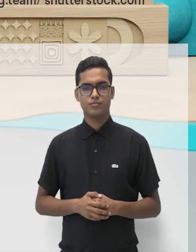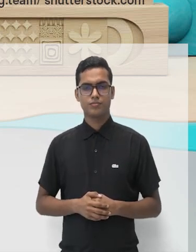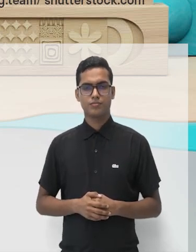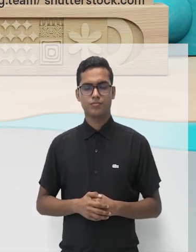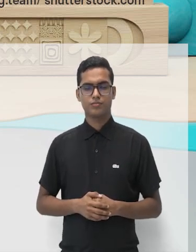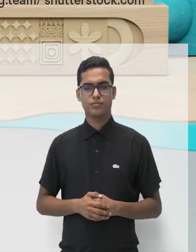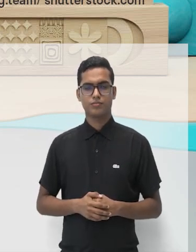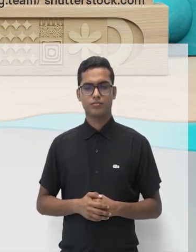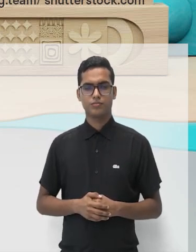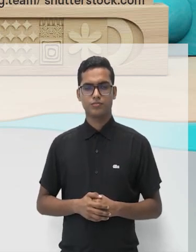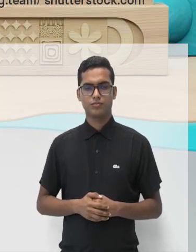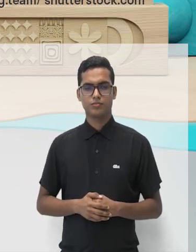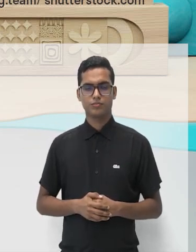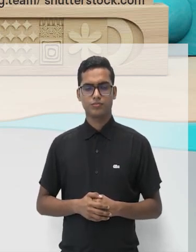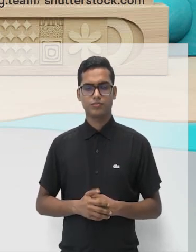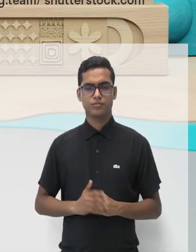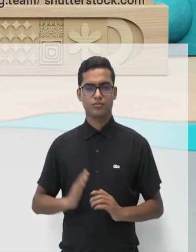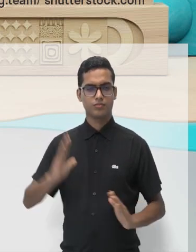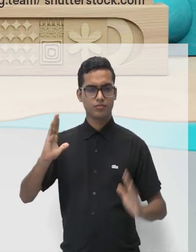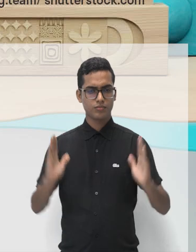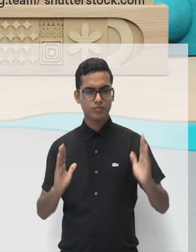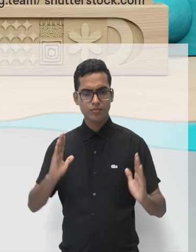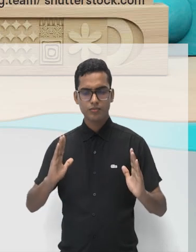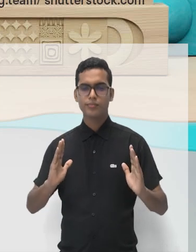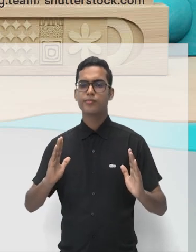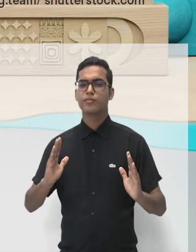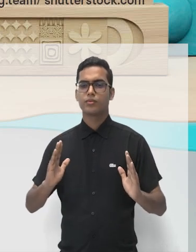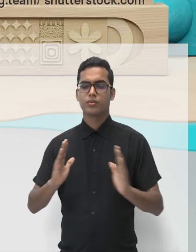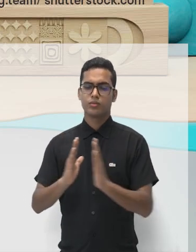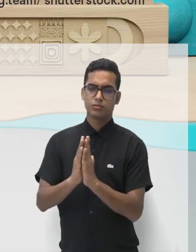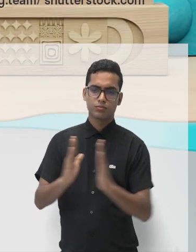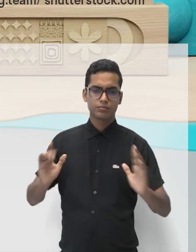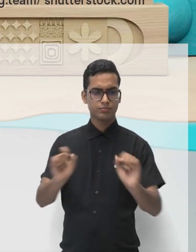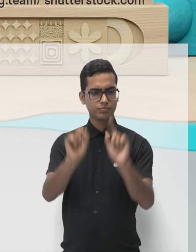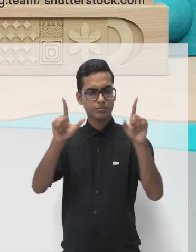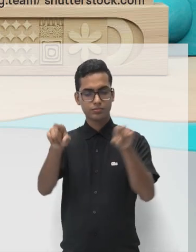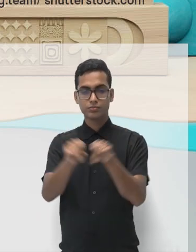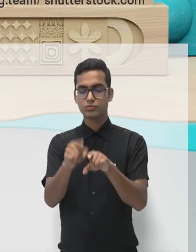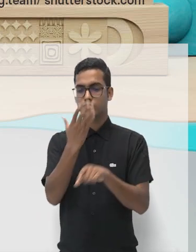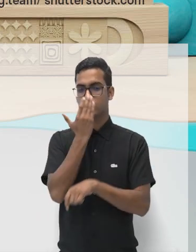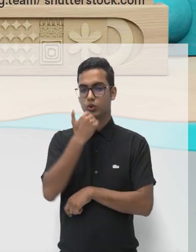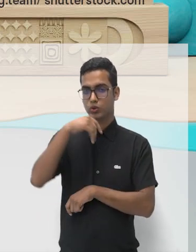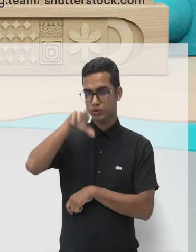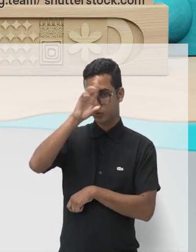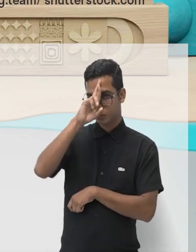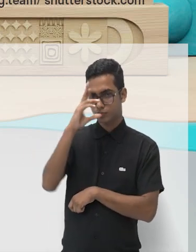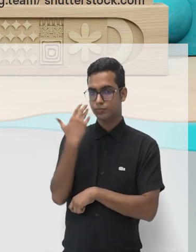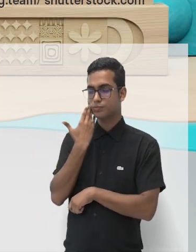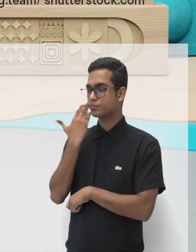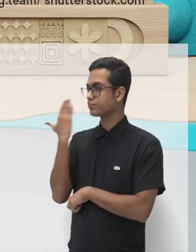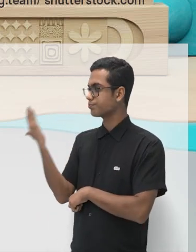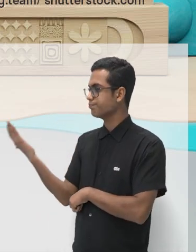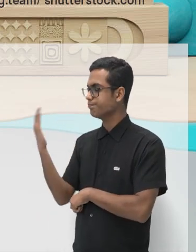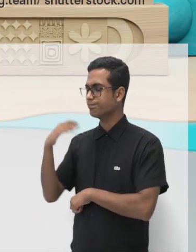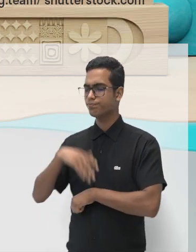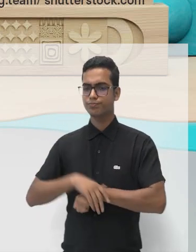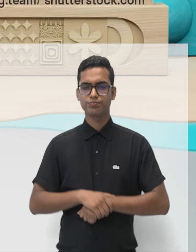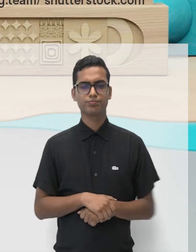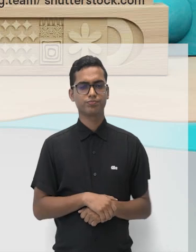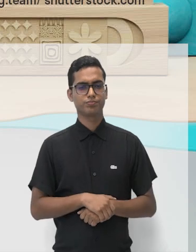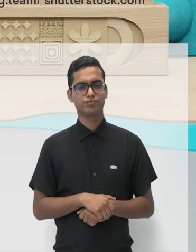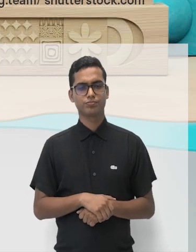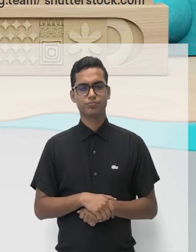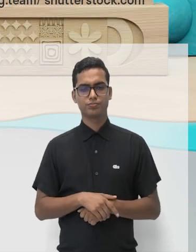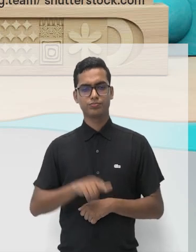tenho ainda a questão do almoço. Então, é uma rotina aqui da manhã. E eu digo assim, I have